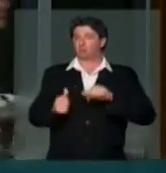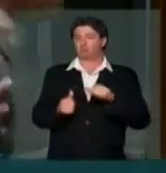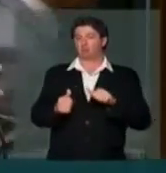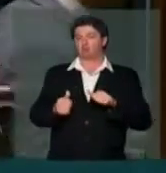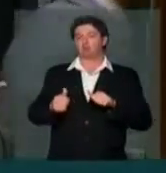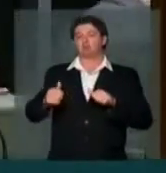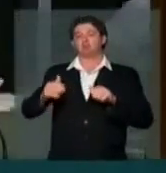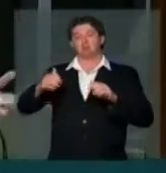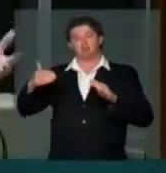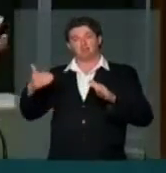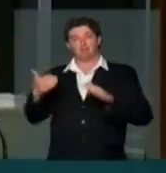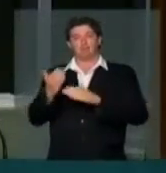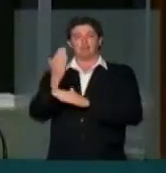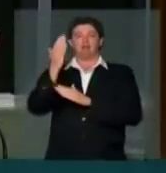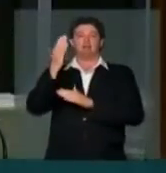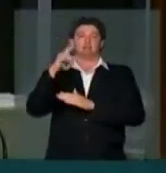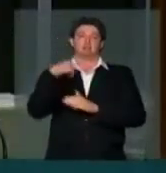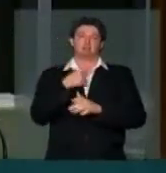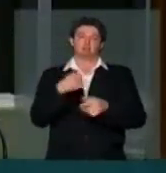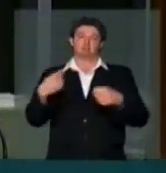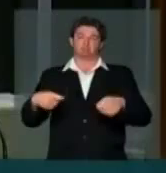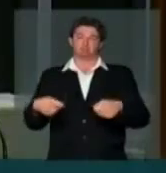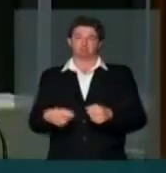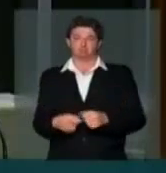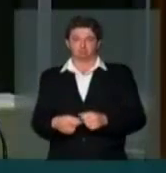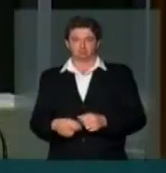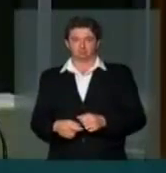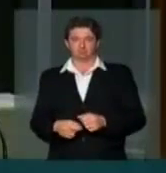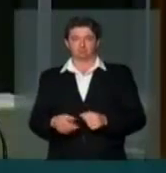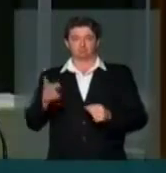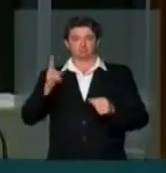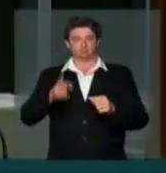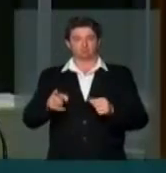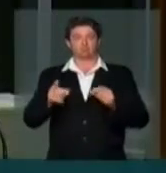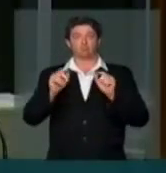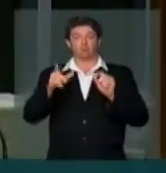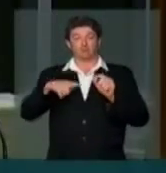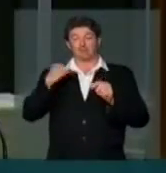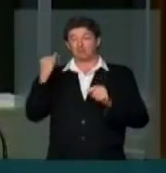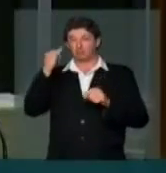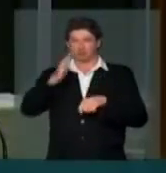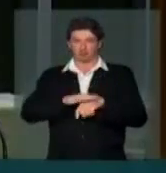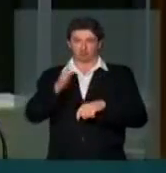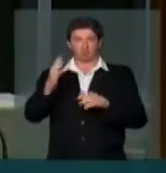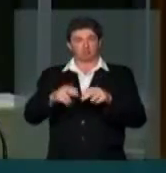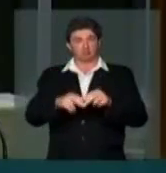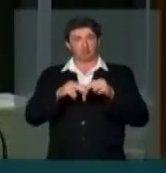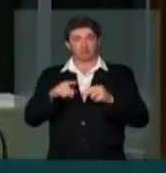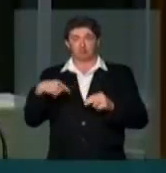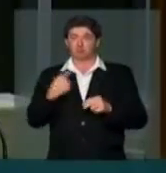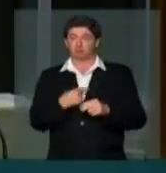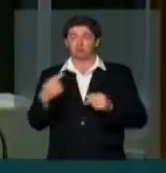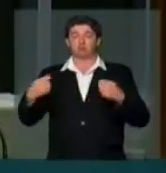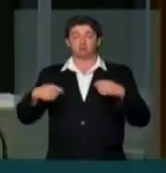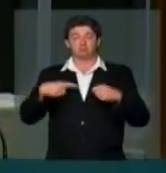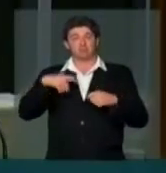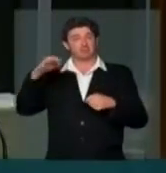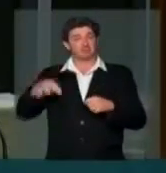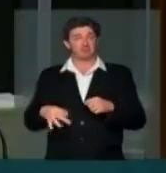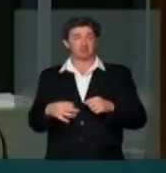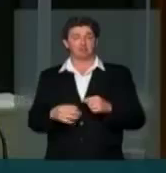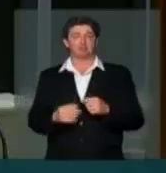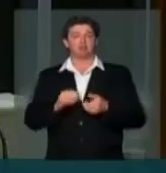a travessia que nós precisamos, mantendo aquilo que é essencial. Por isso que nós temos que ter certeza,